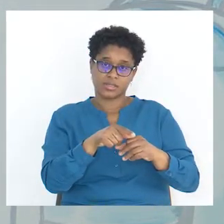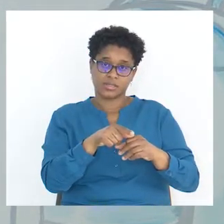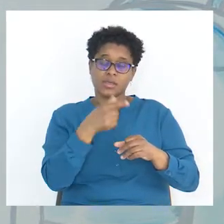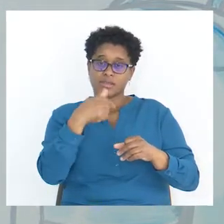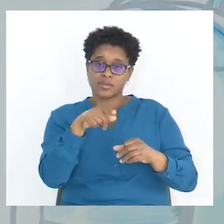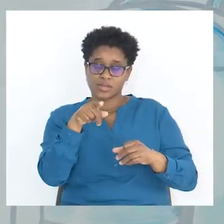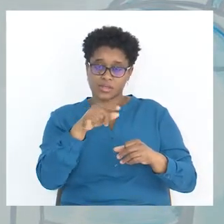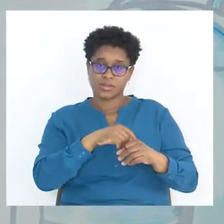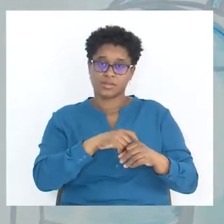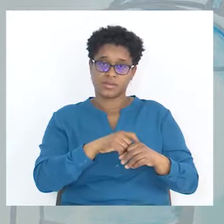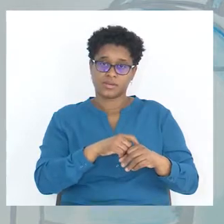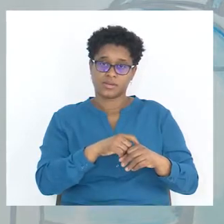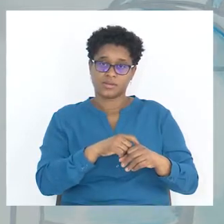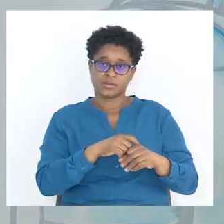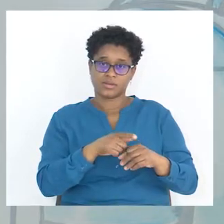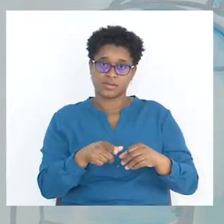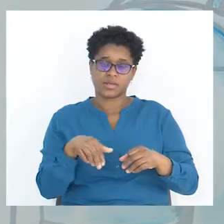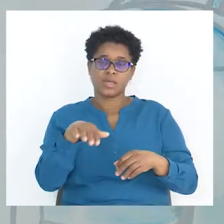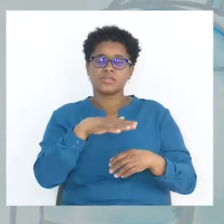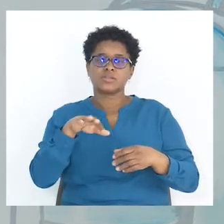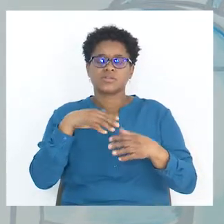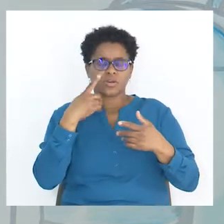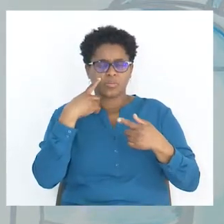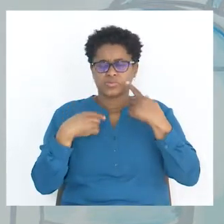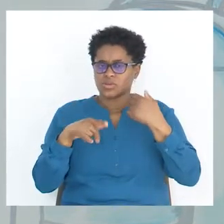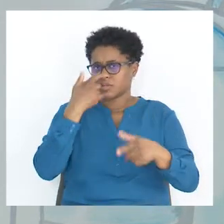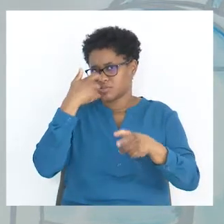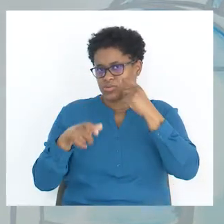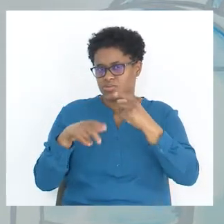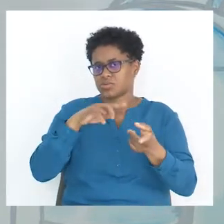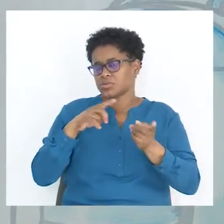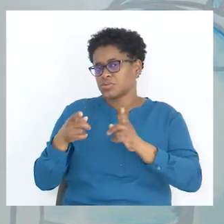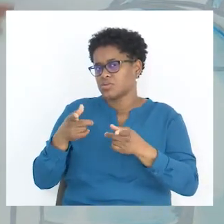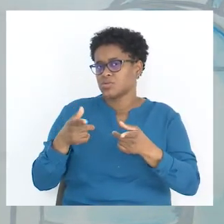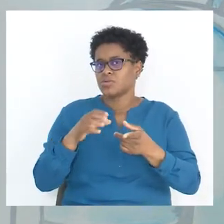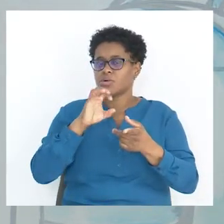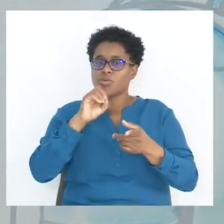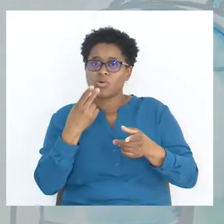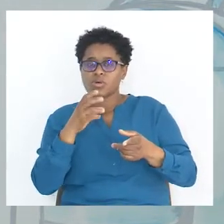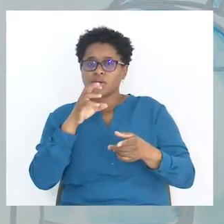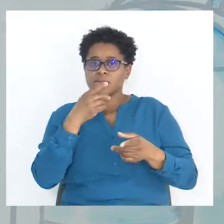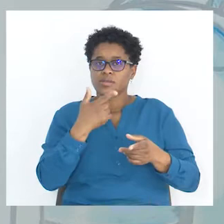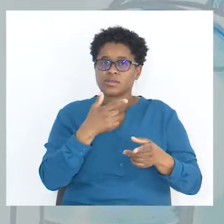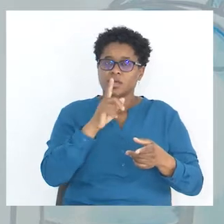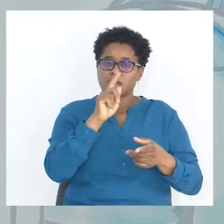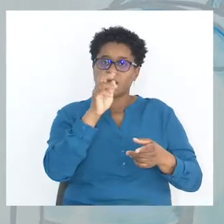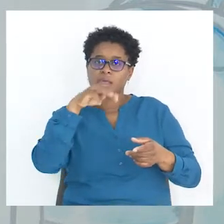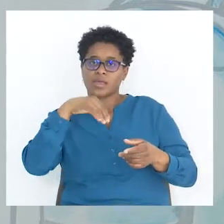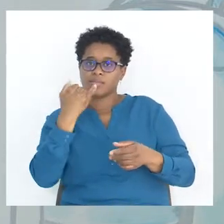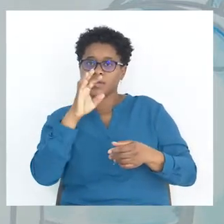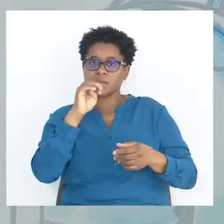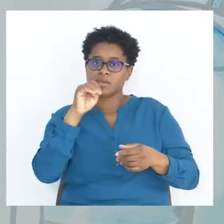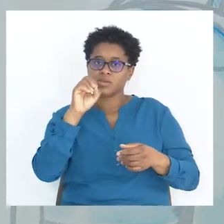temos aquilo que é transtorno emocional do indivíduo, está também relacionado com os neurotransmissores ou neuroreceptores. A parte